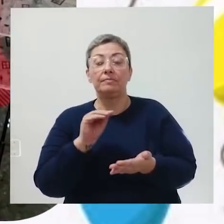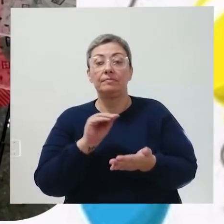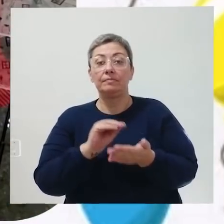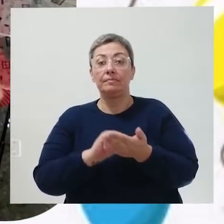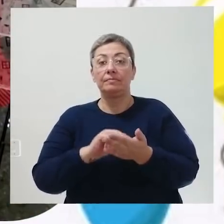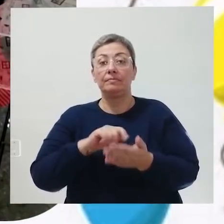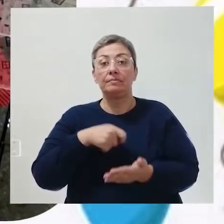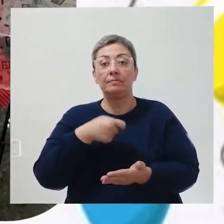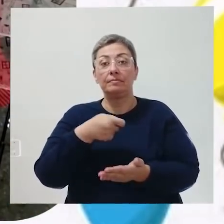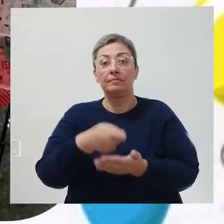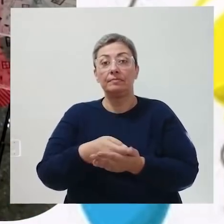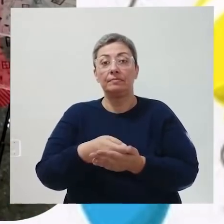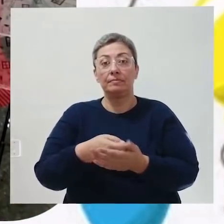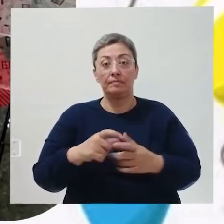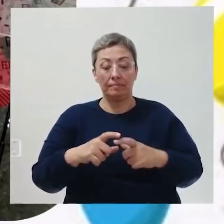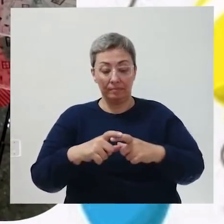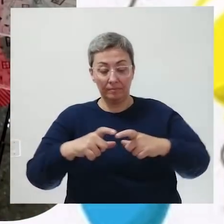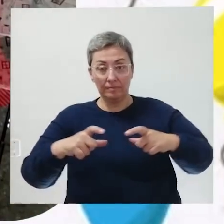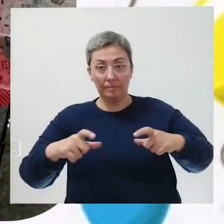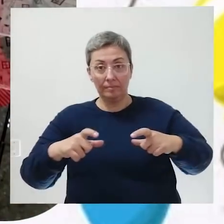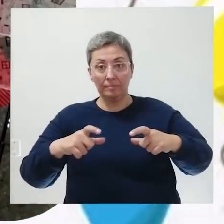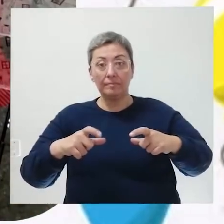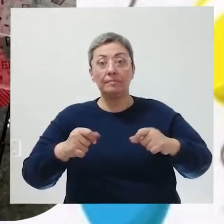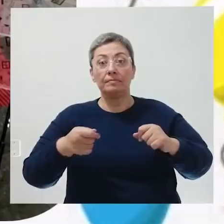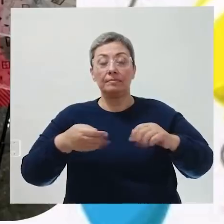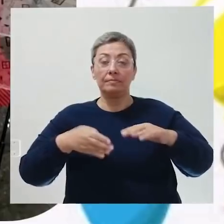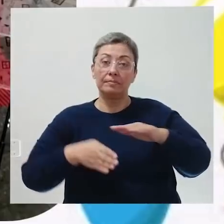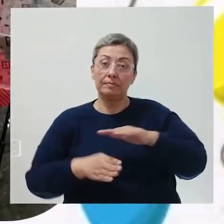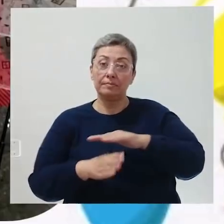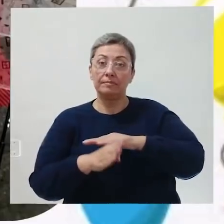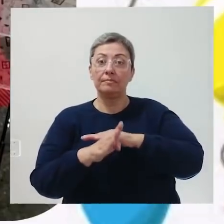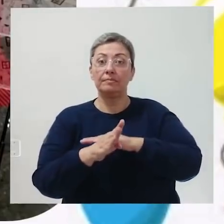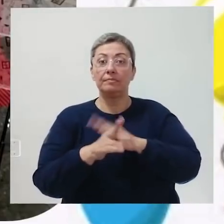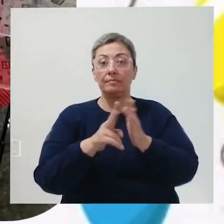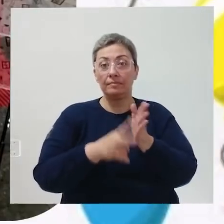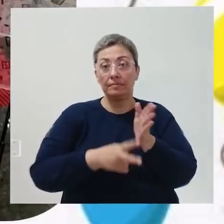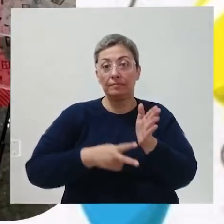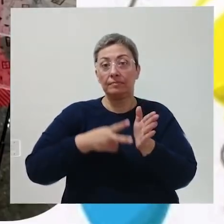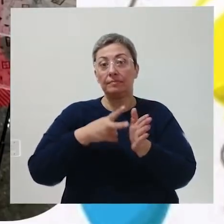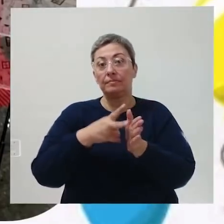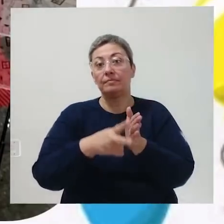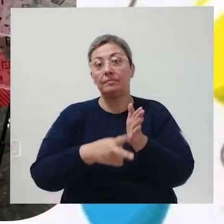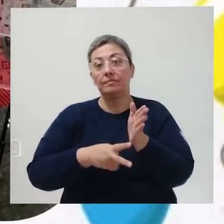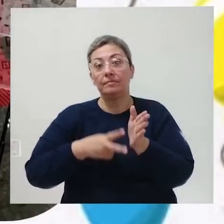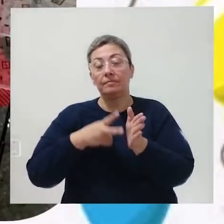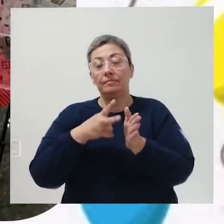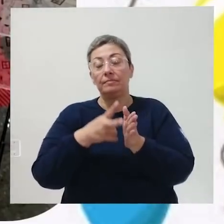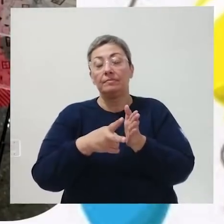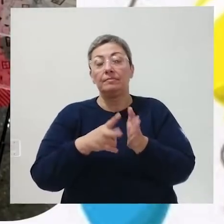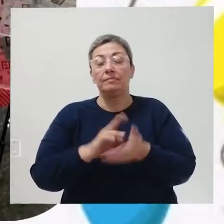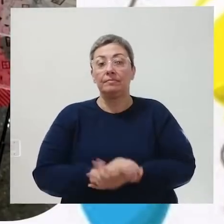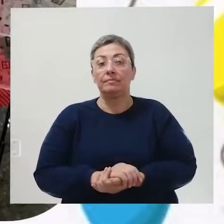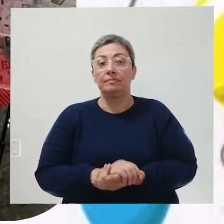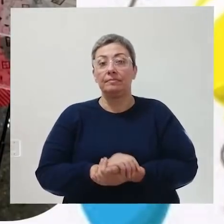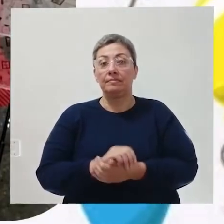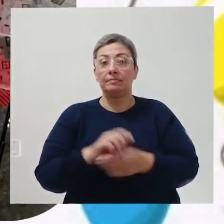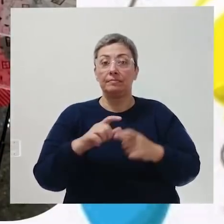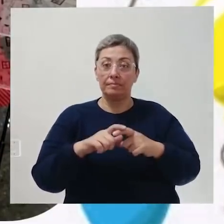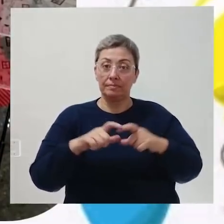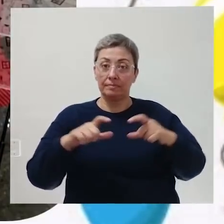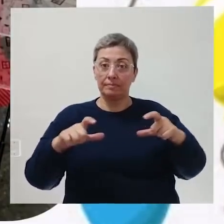Só falta pagar a passagem do velho